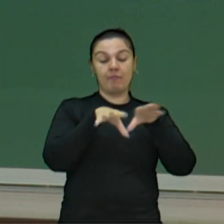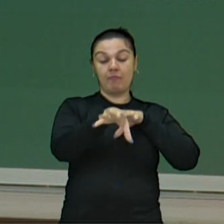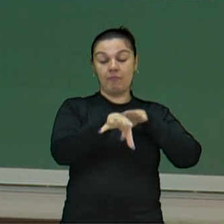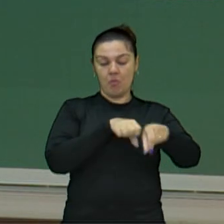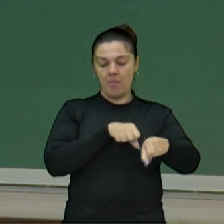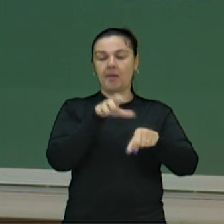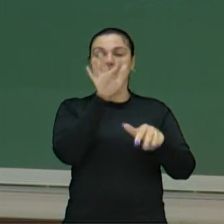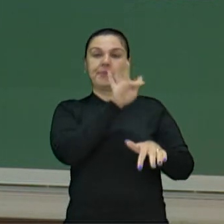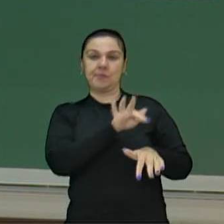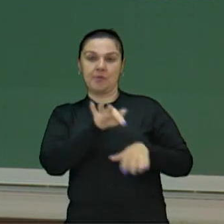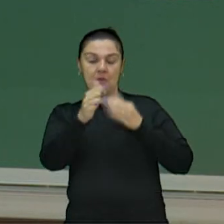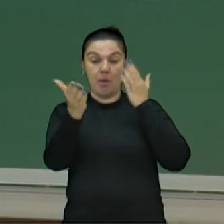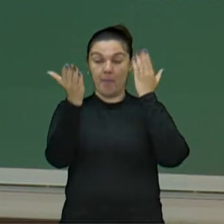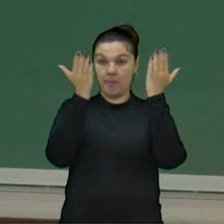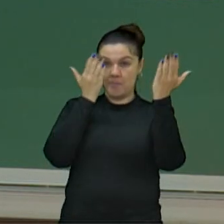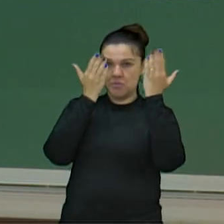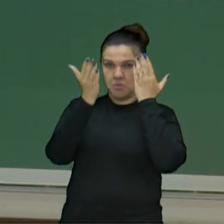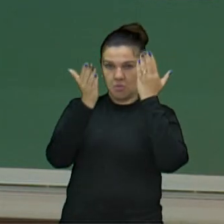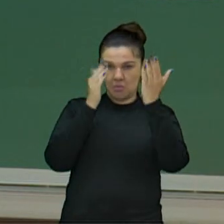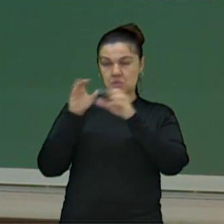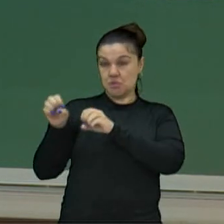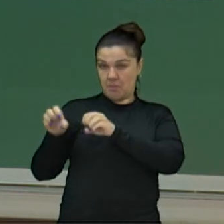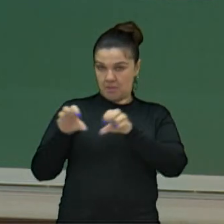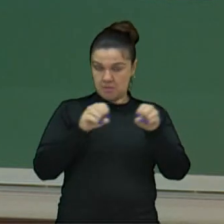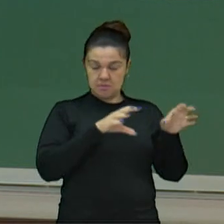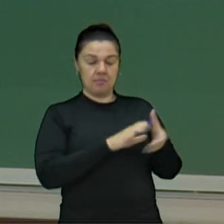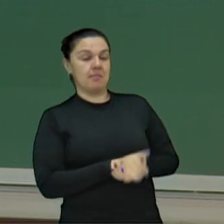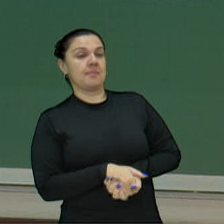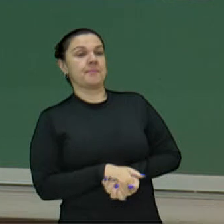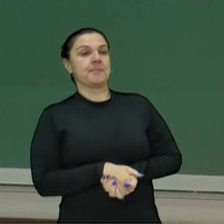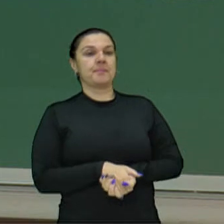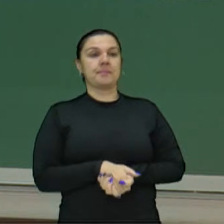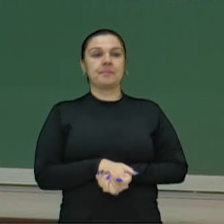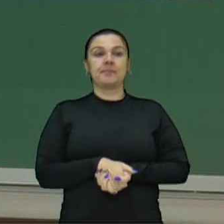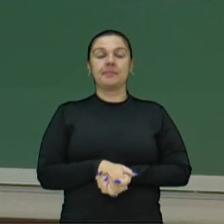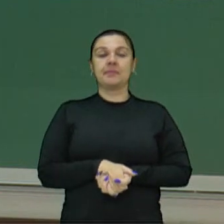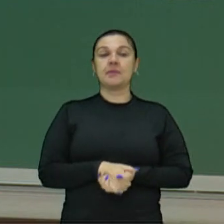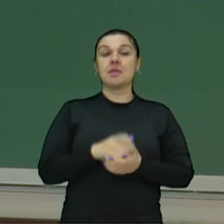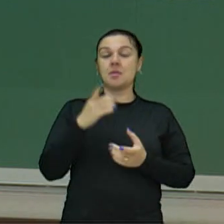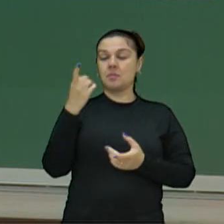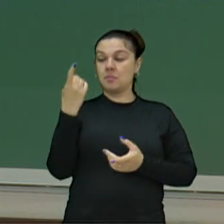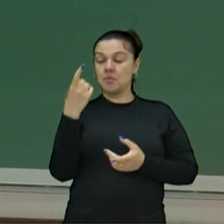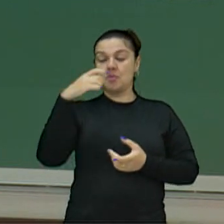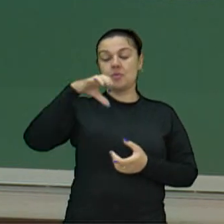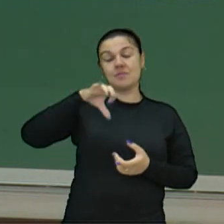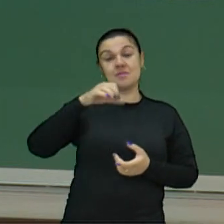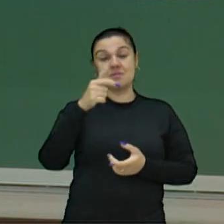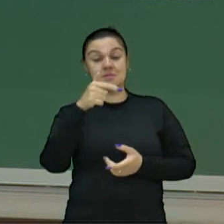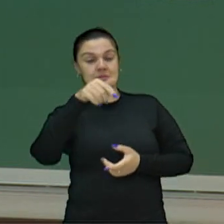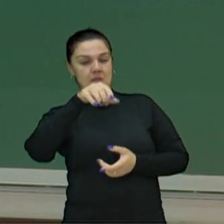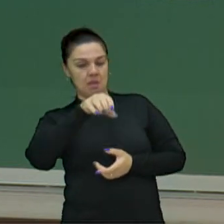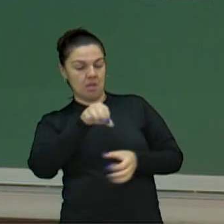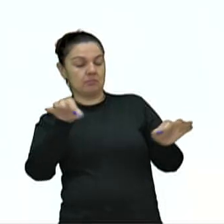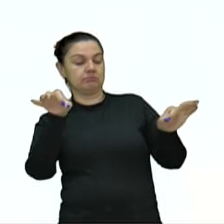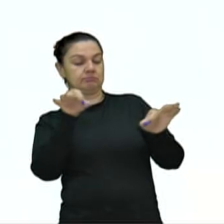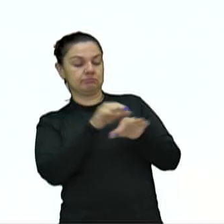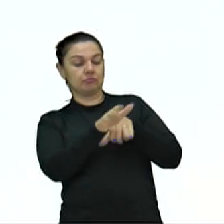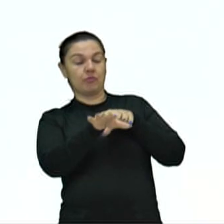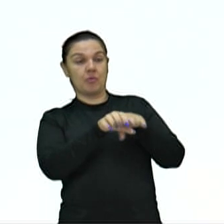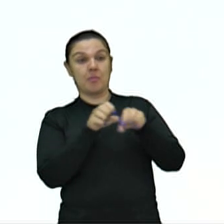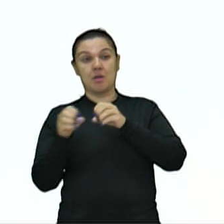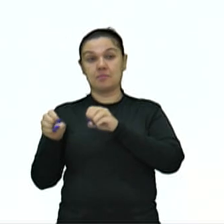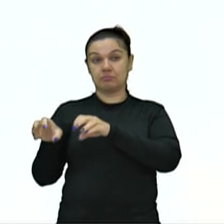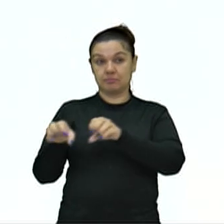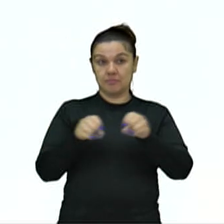estuda psicologia para dar aulas de psicologia. E em 1970 ele se torna professor do Collège